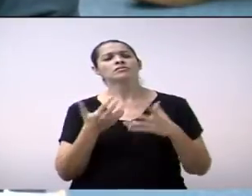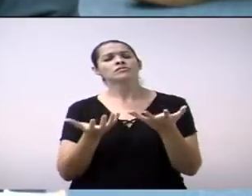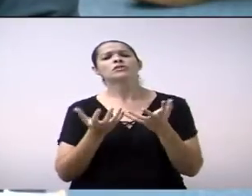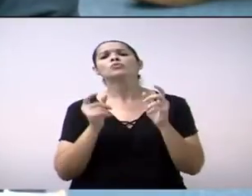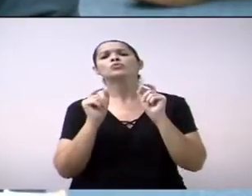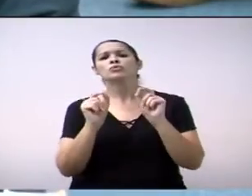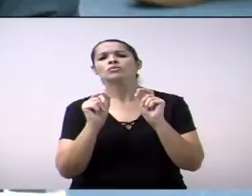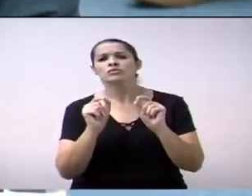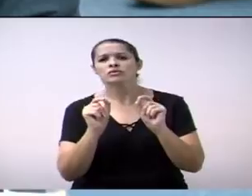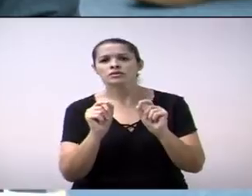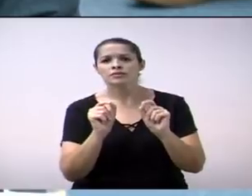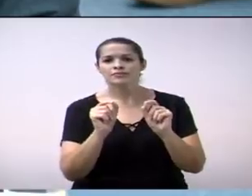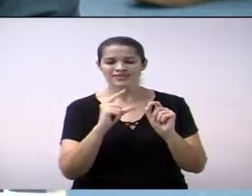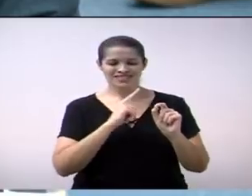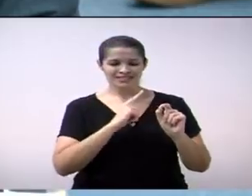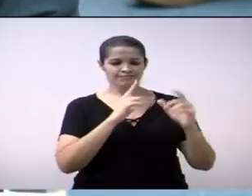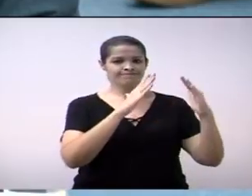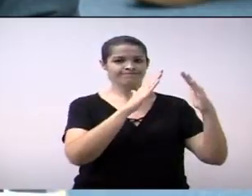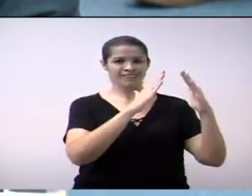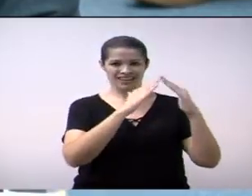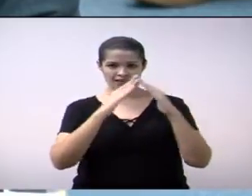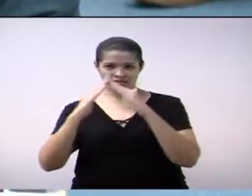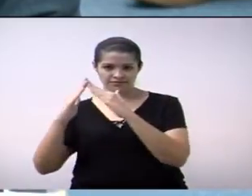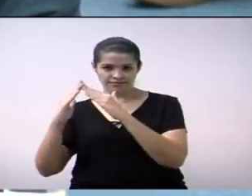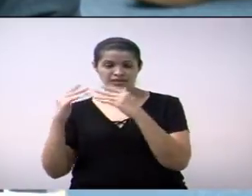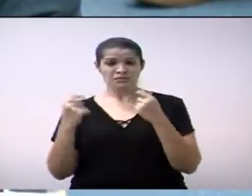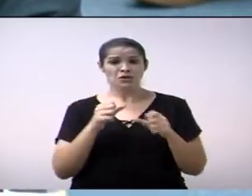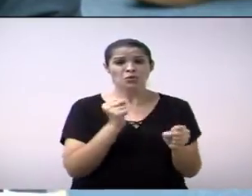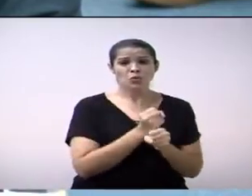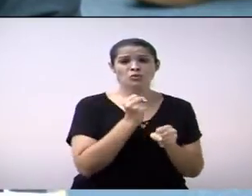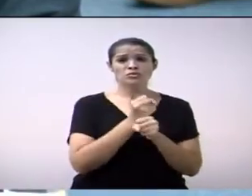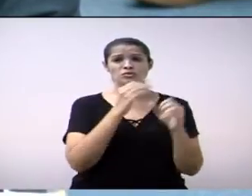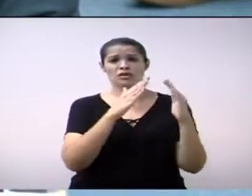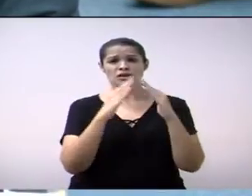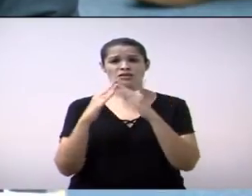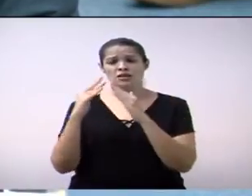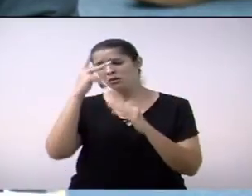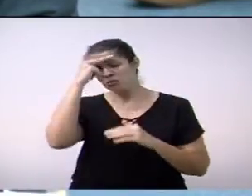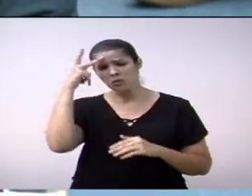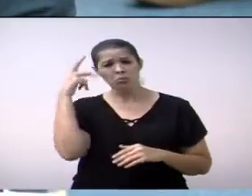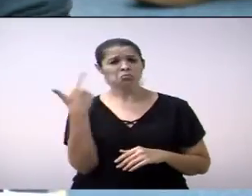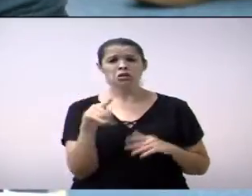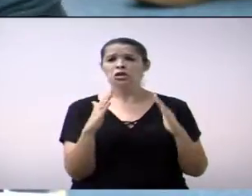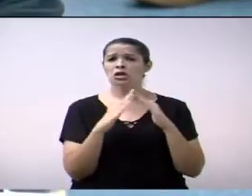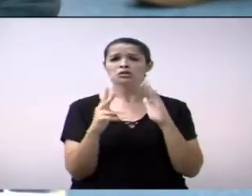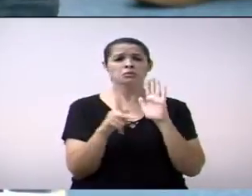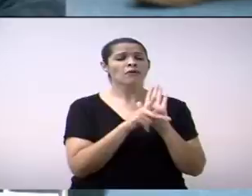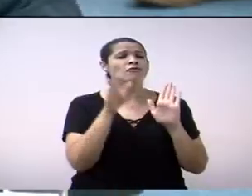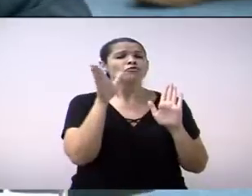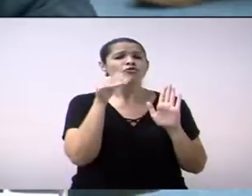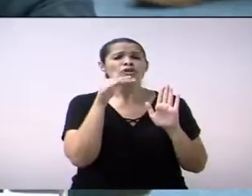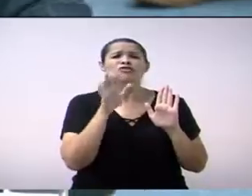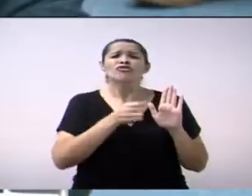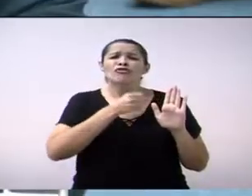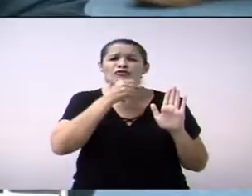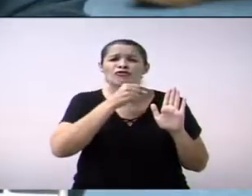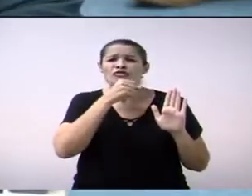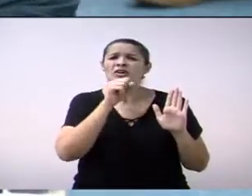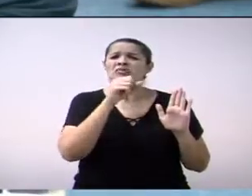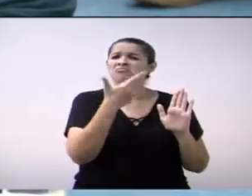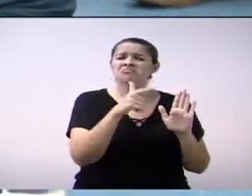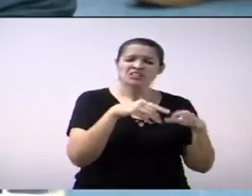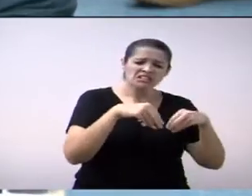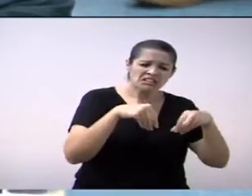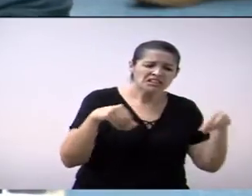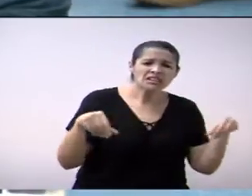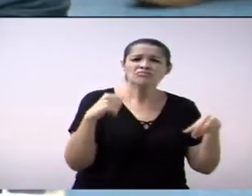programa habitacional para segurados do Instituto Poliprev, que ainda não possuem casa própria ou então terrenos.